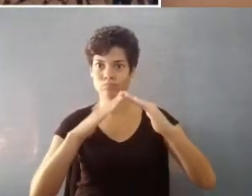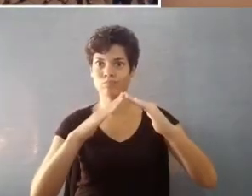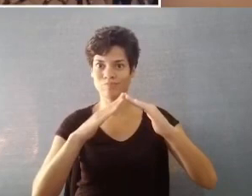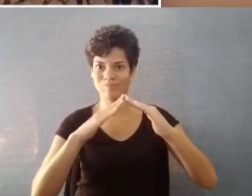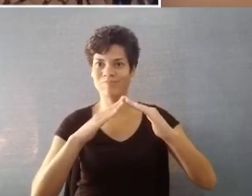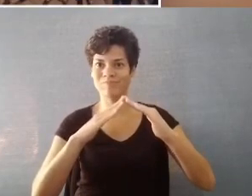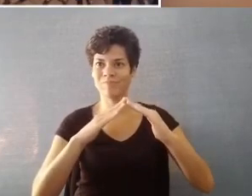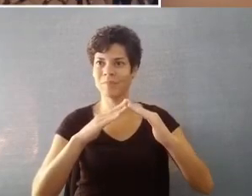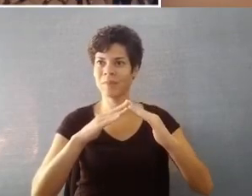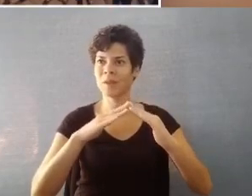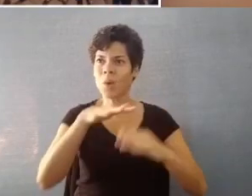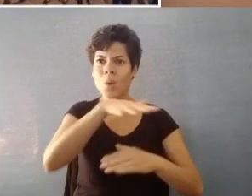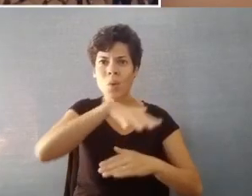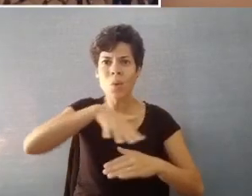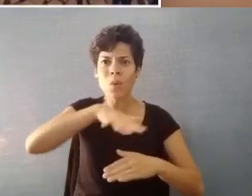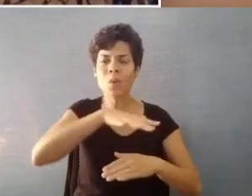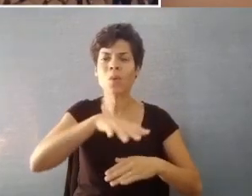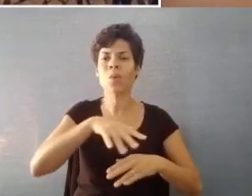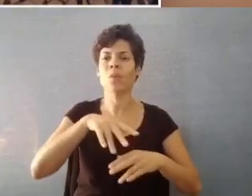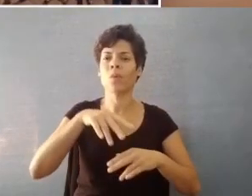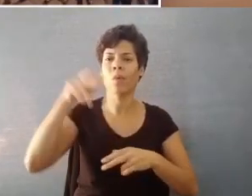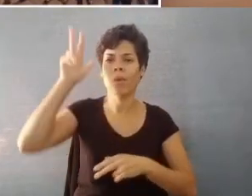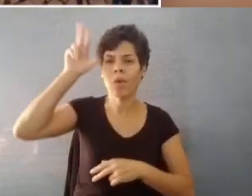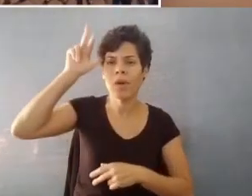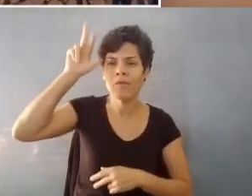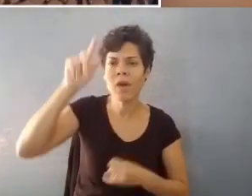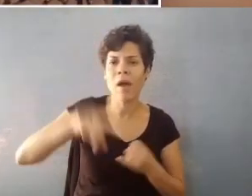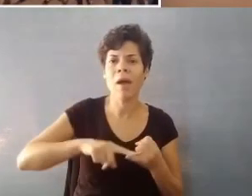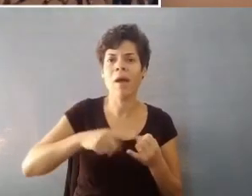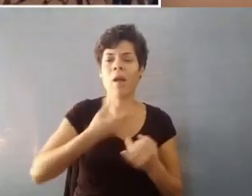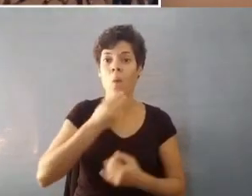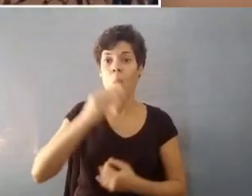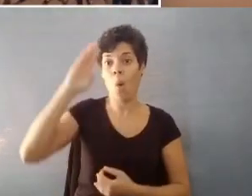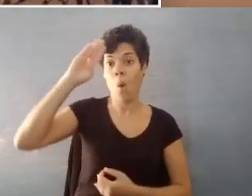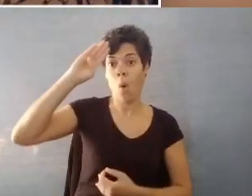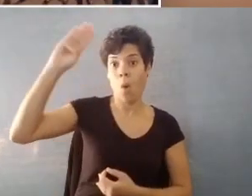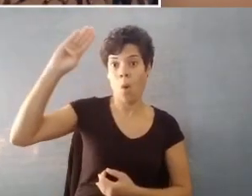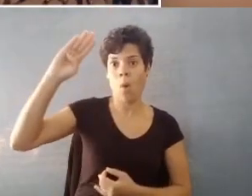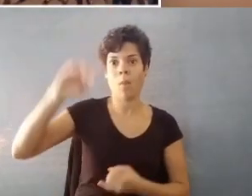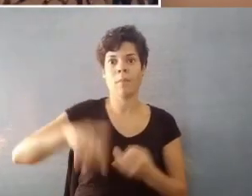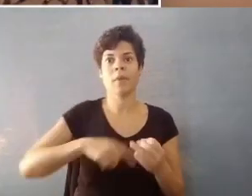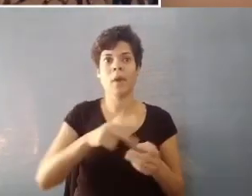há militares, cavalaria e canhões.